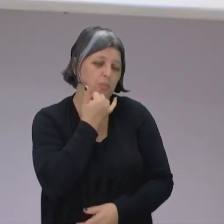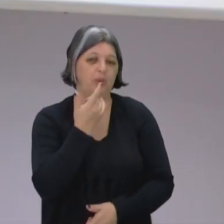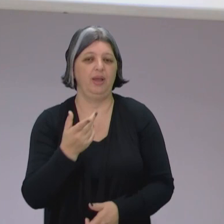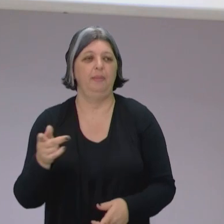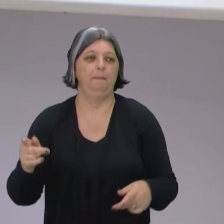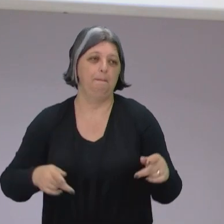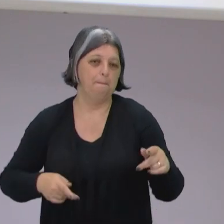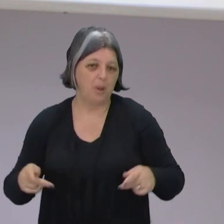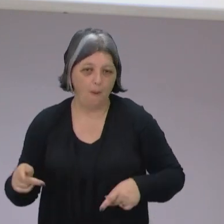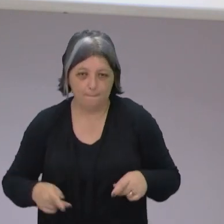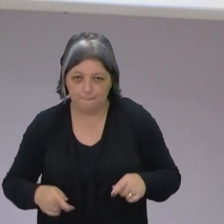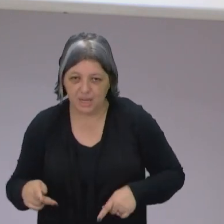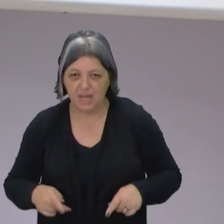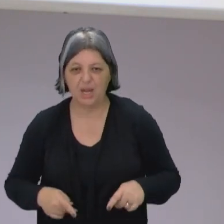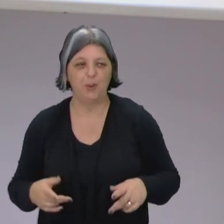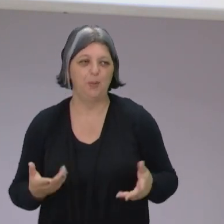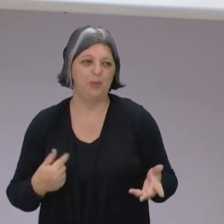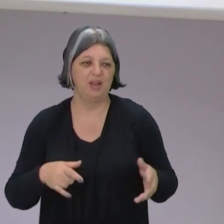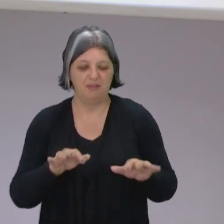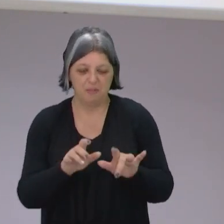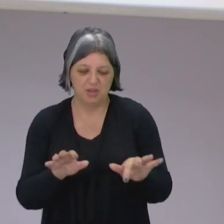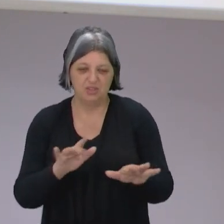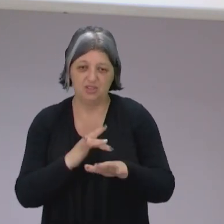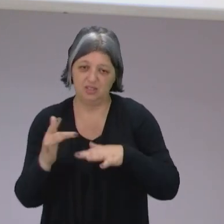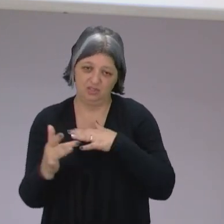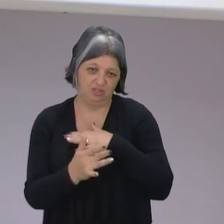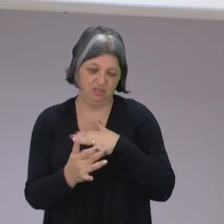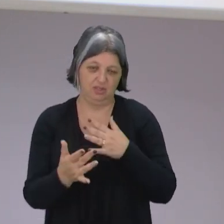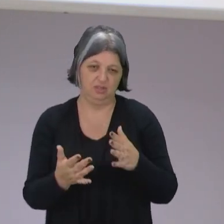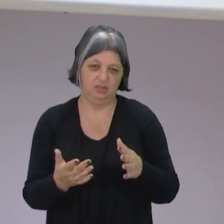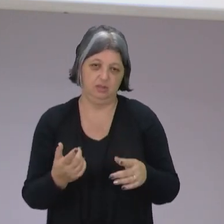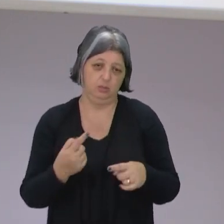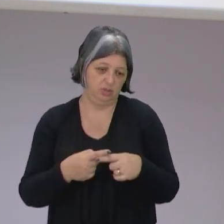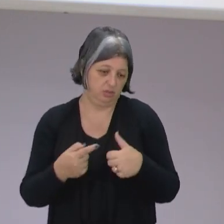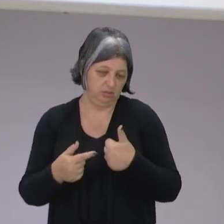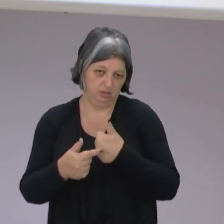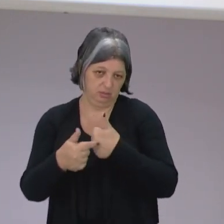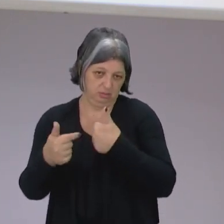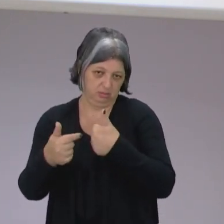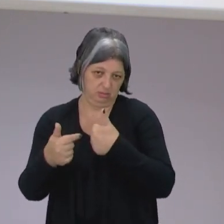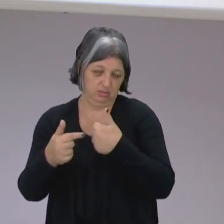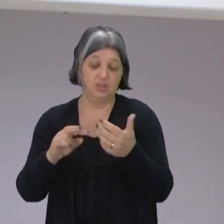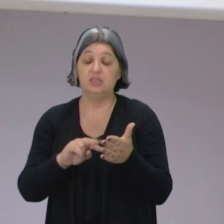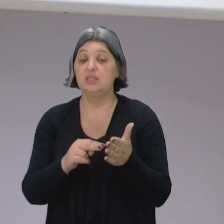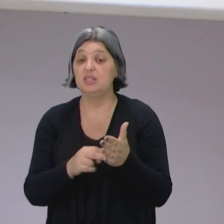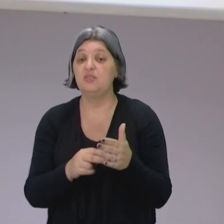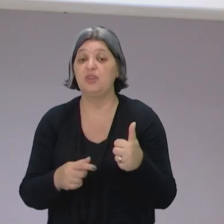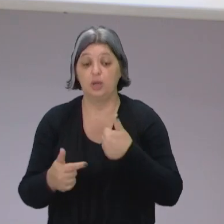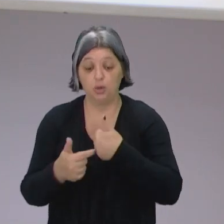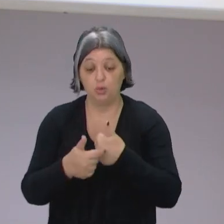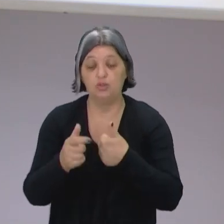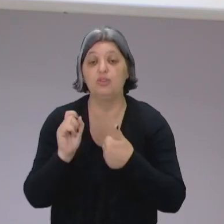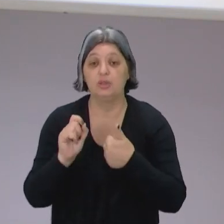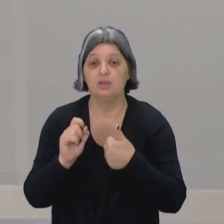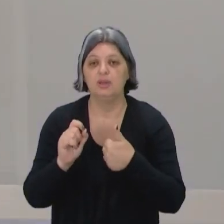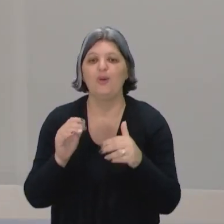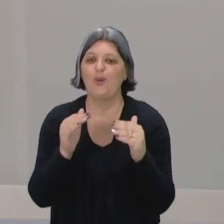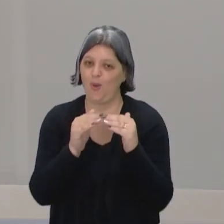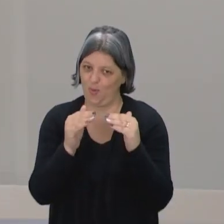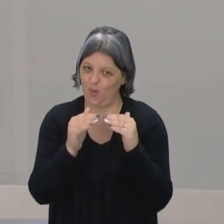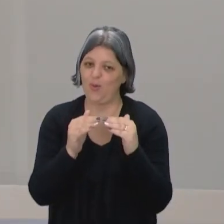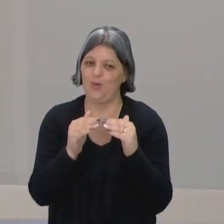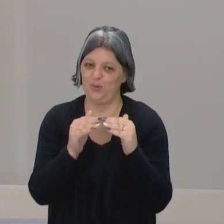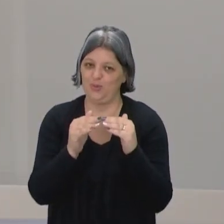rede social e tal. Porque o curtir é endossar, né? O curtir é ir lá e falar, eu concordo. Legal, né? Tô com você. E